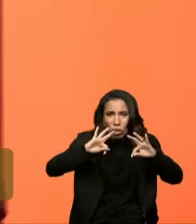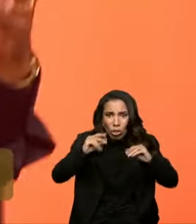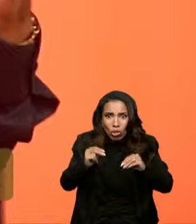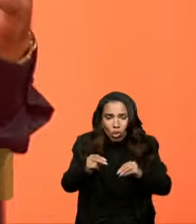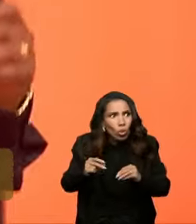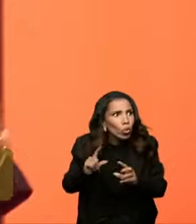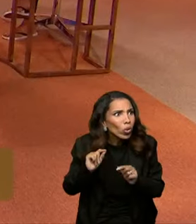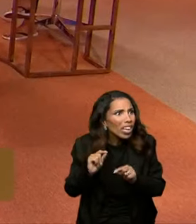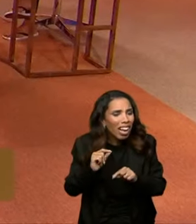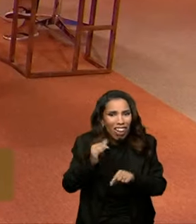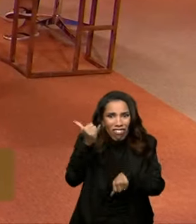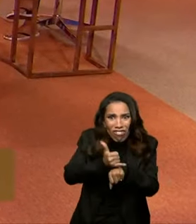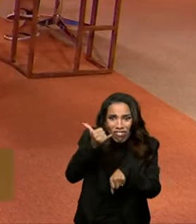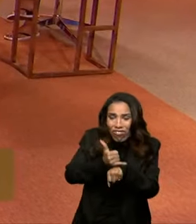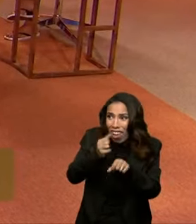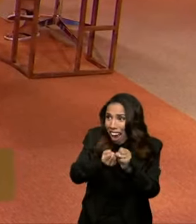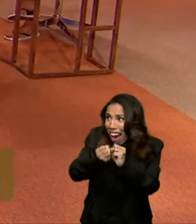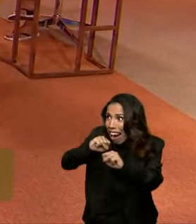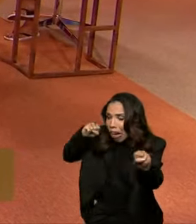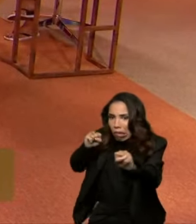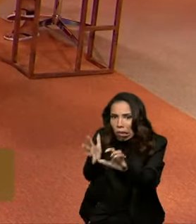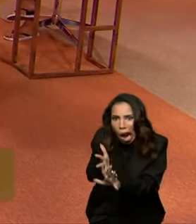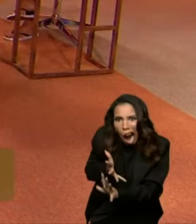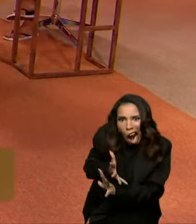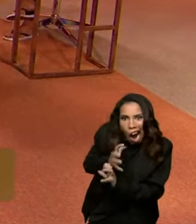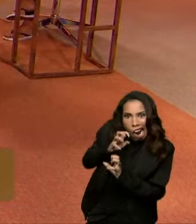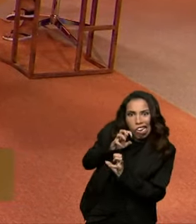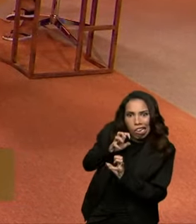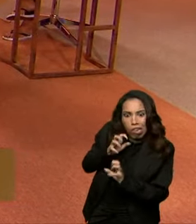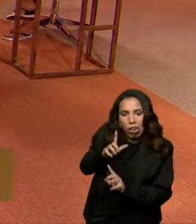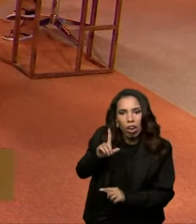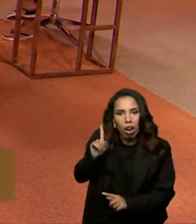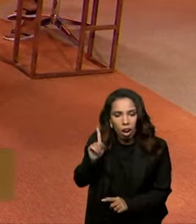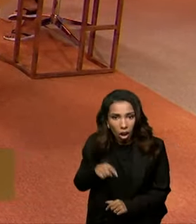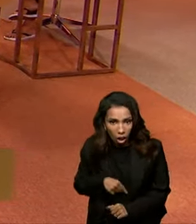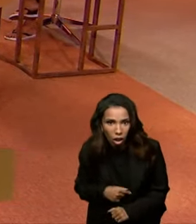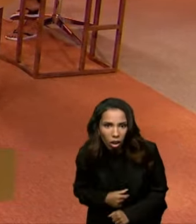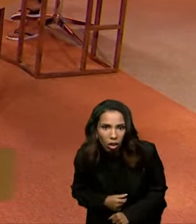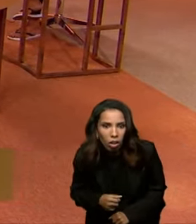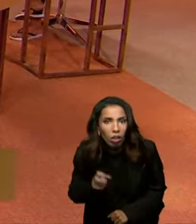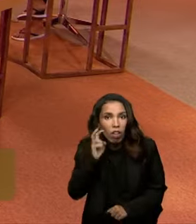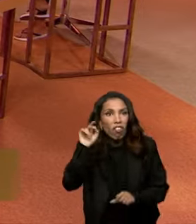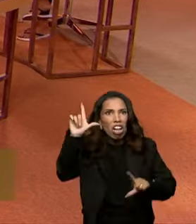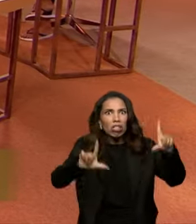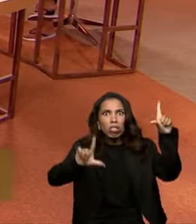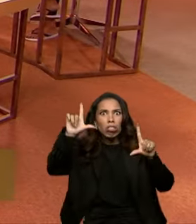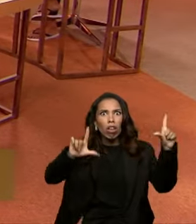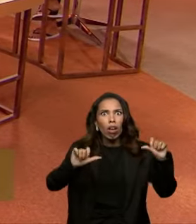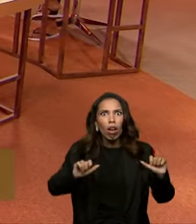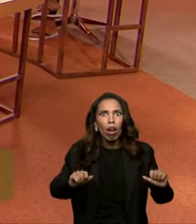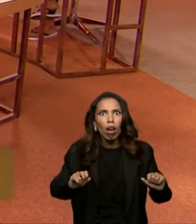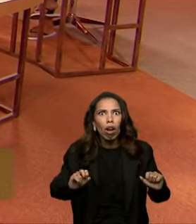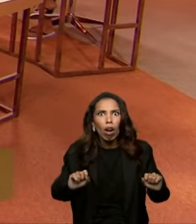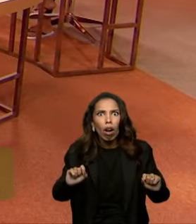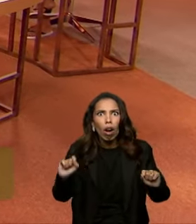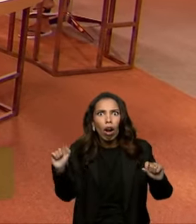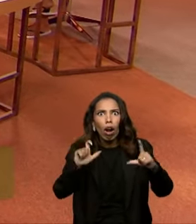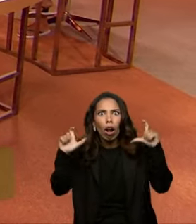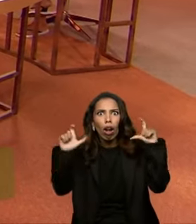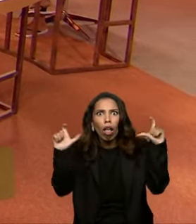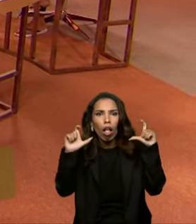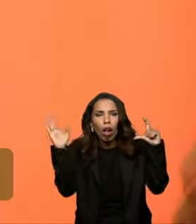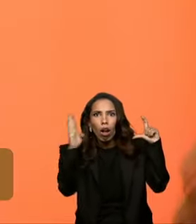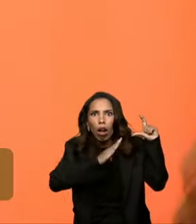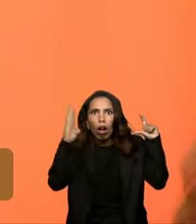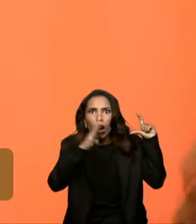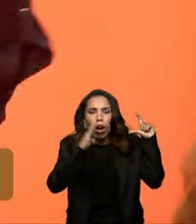falei, como é que pode, velho? Era, o negócio bicho pegou a Vera. Tava vendo televisão, daqui a pouco, alerta, Hurricane! Falei, ué. Aí quando